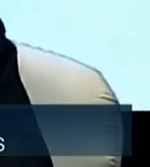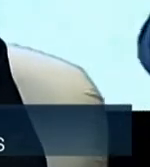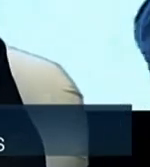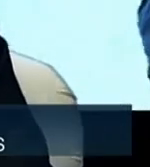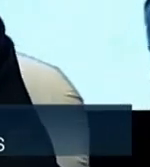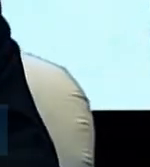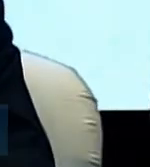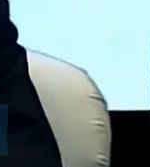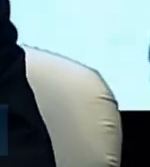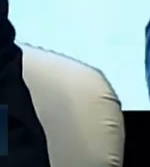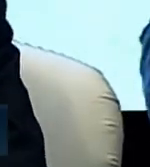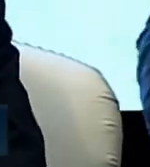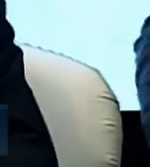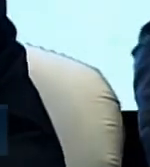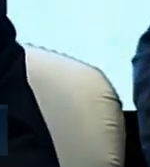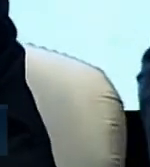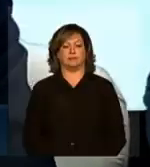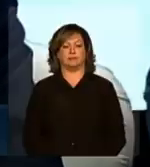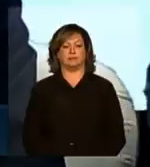Obrigado, ministro Pepe.